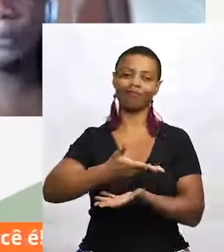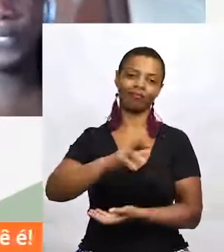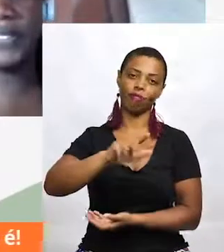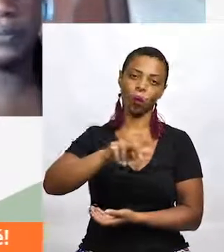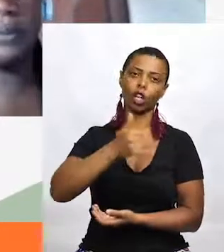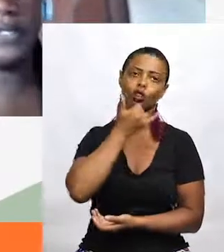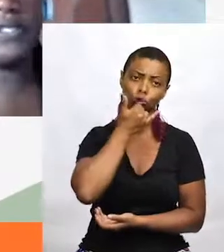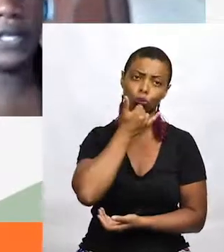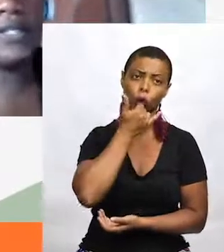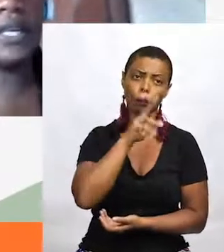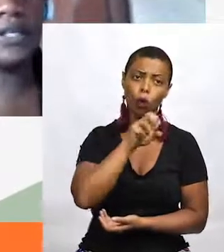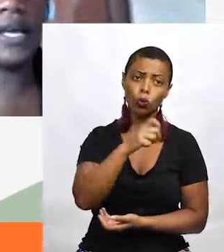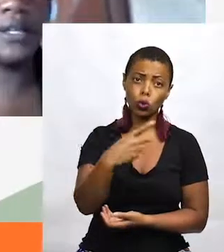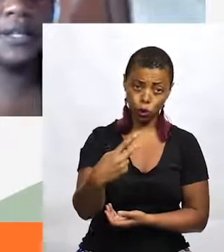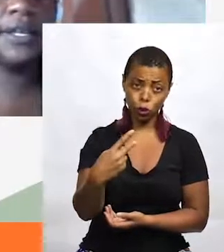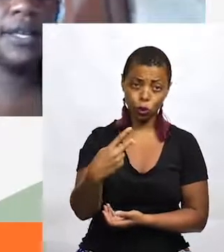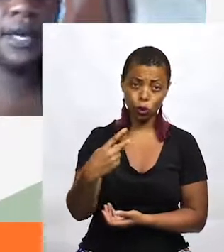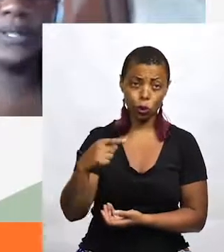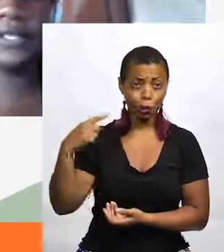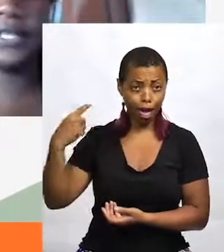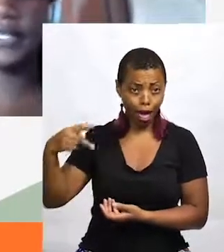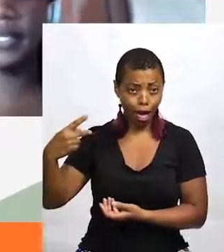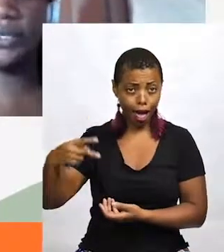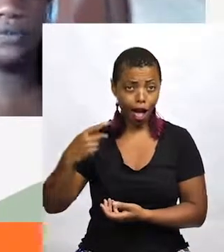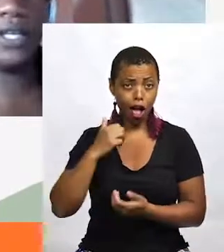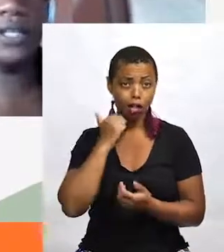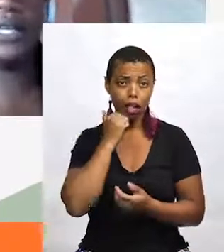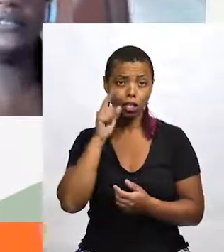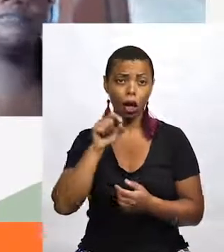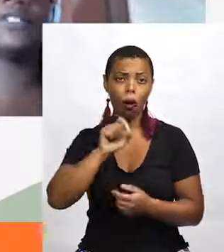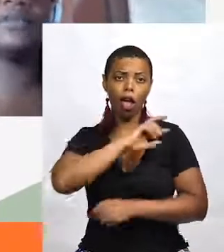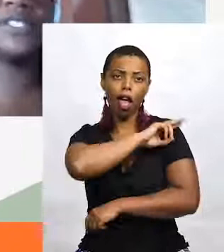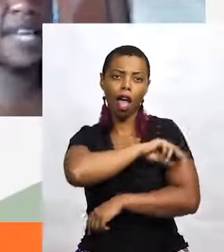USP pratica, por exemplo, é uma ciência racializada. É uma ciência em que